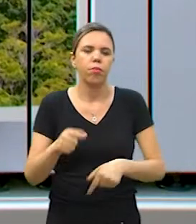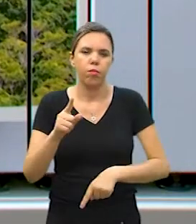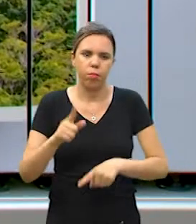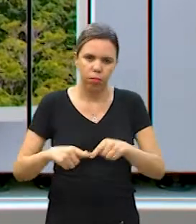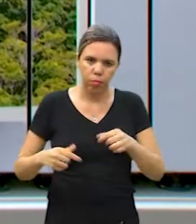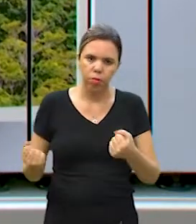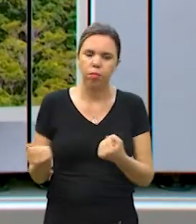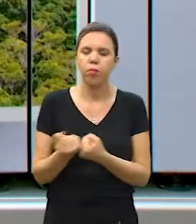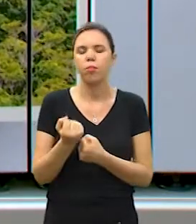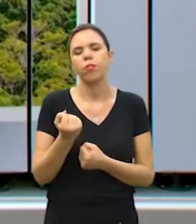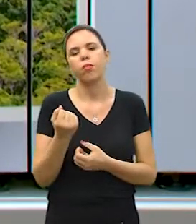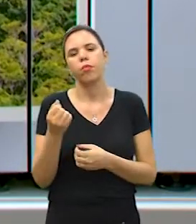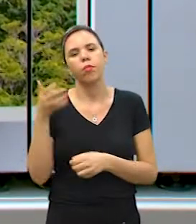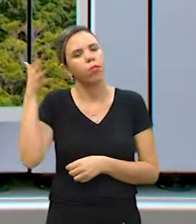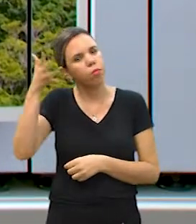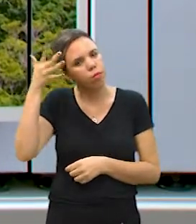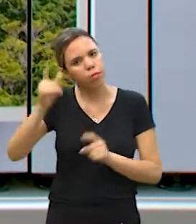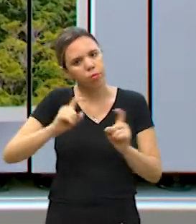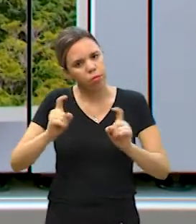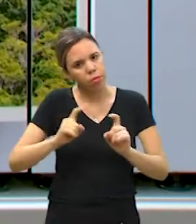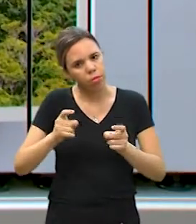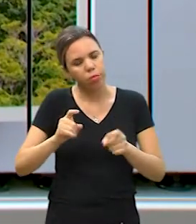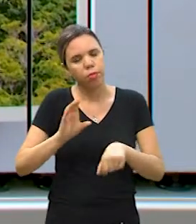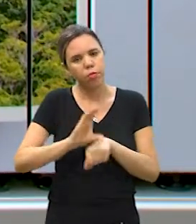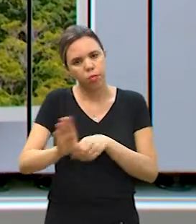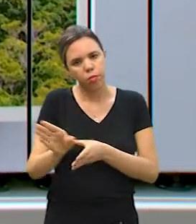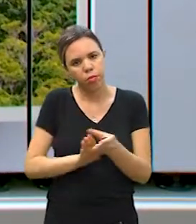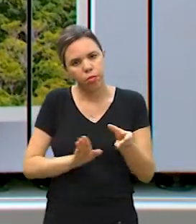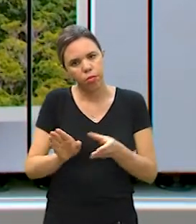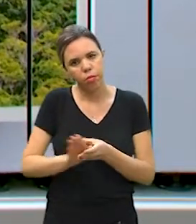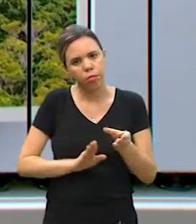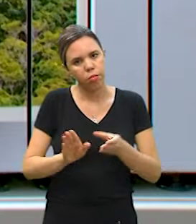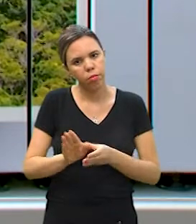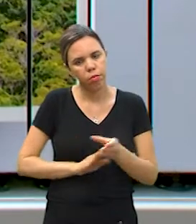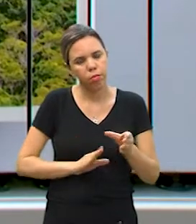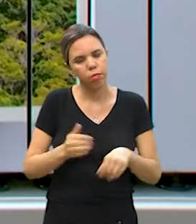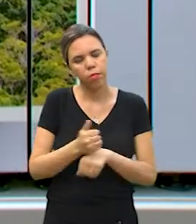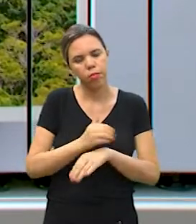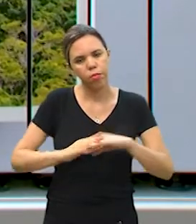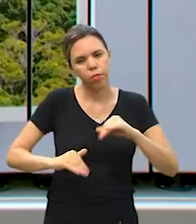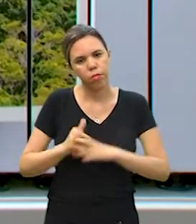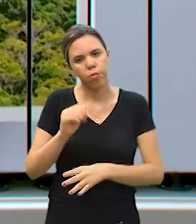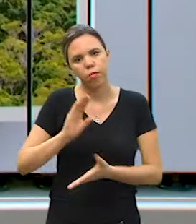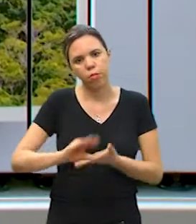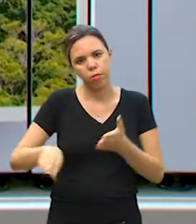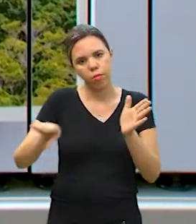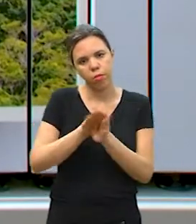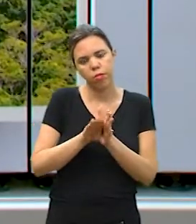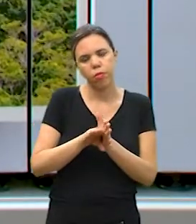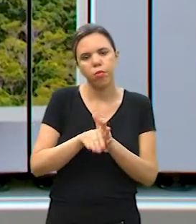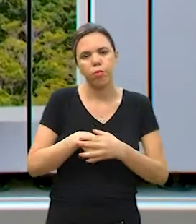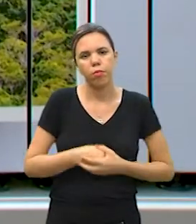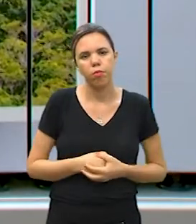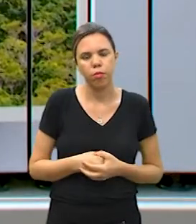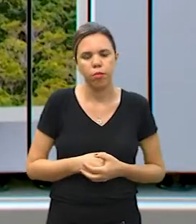os instrumentos, como as conferências, os conselhos, né, para que esse recurso